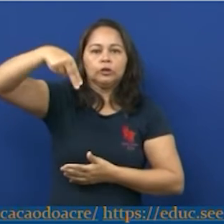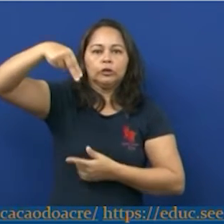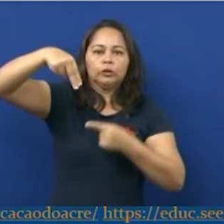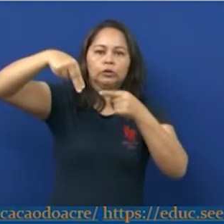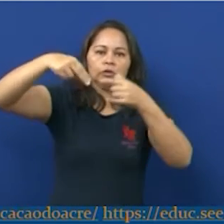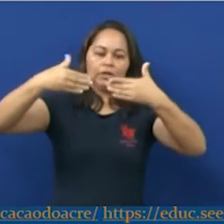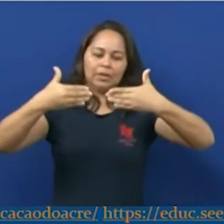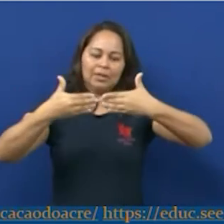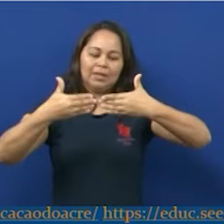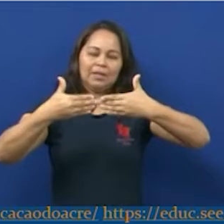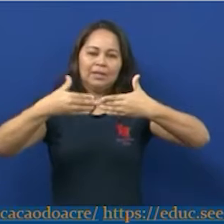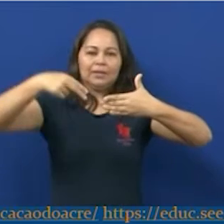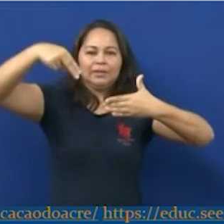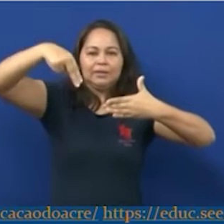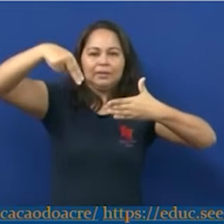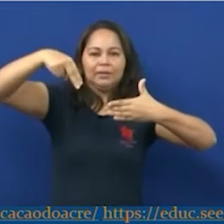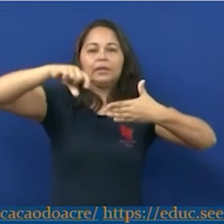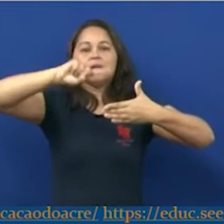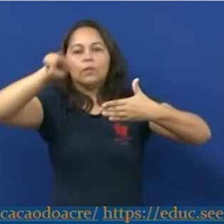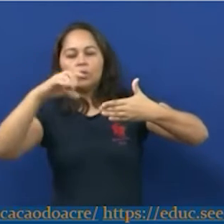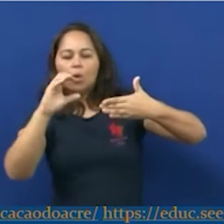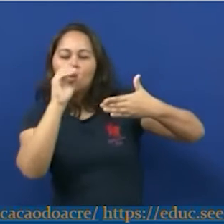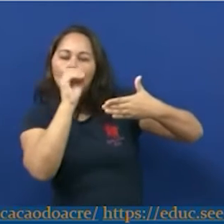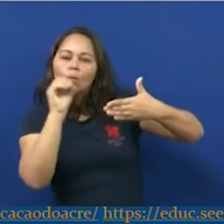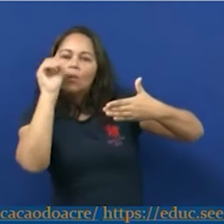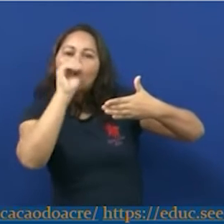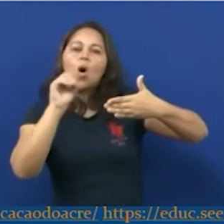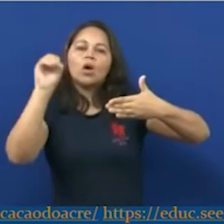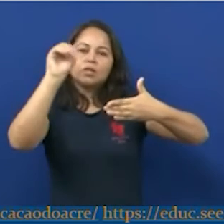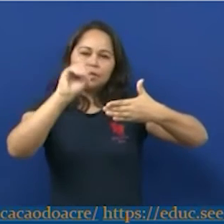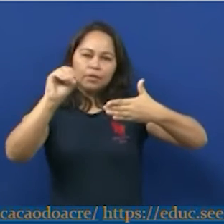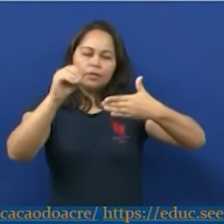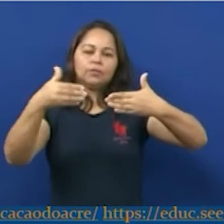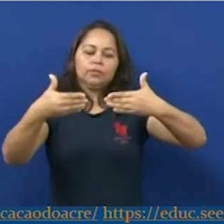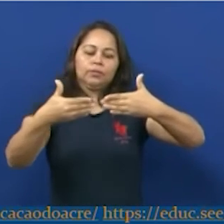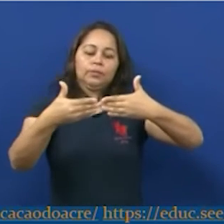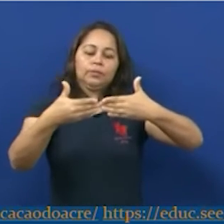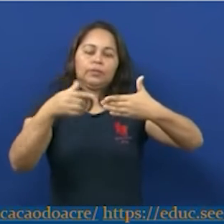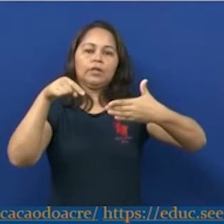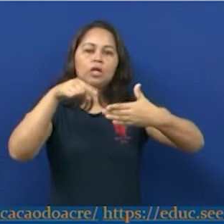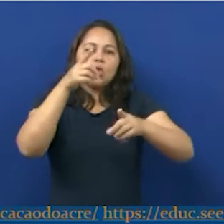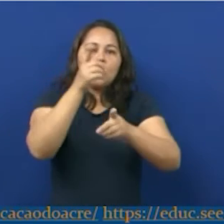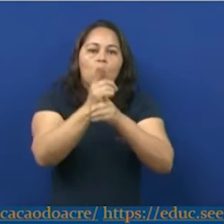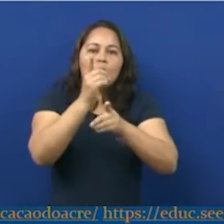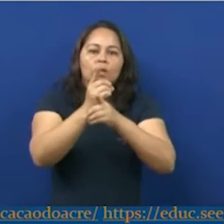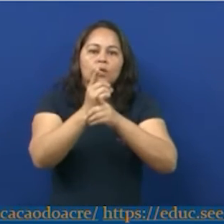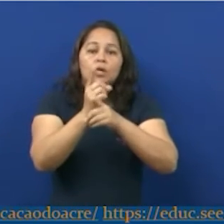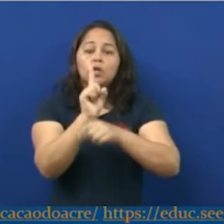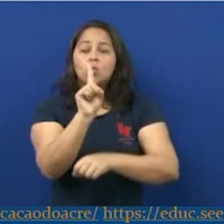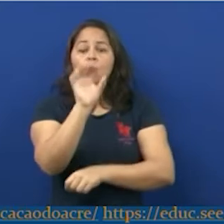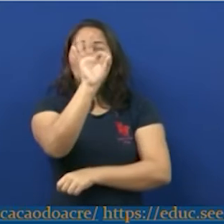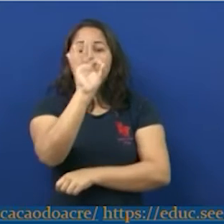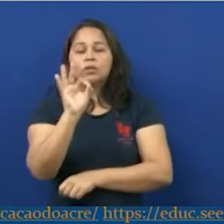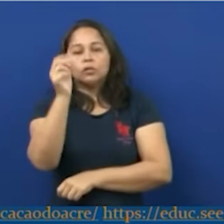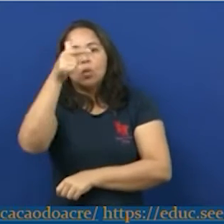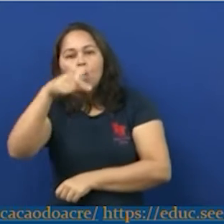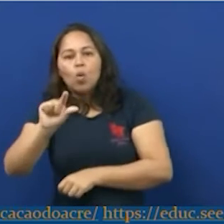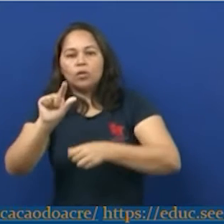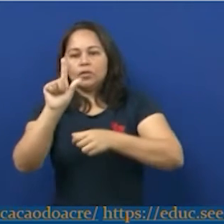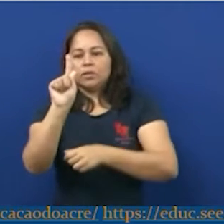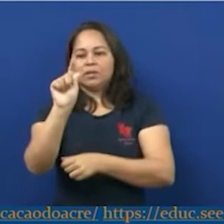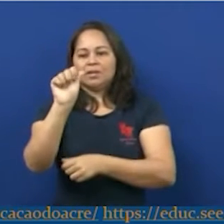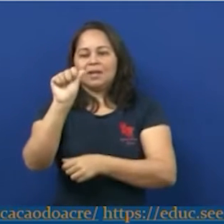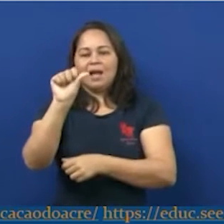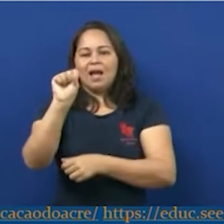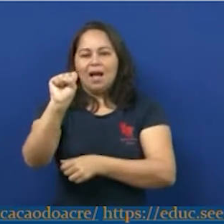atmosférico, 21% de oxigênio, e o outro 1% é de outros gases que estão lá dispersos. Então, nesse caso,